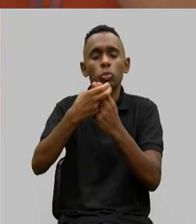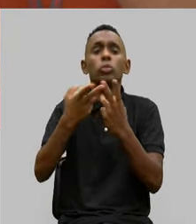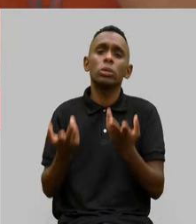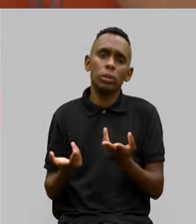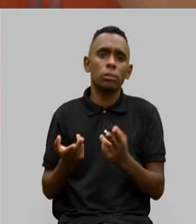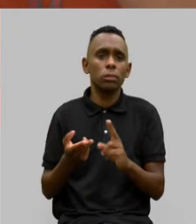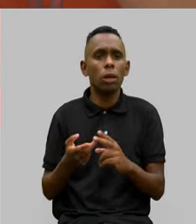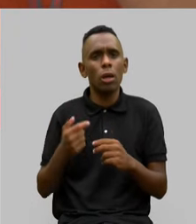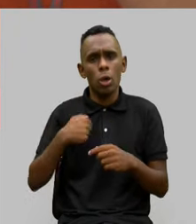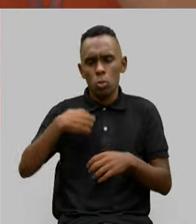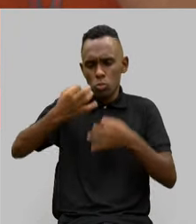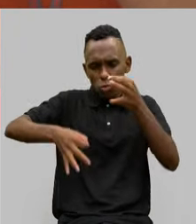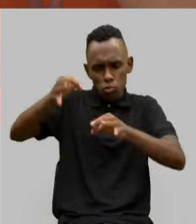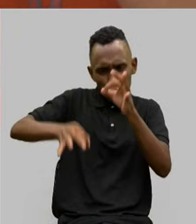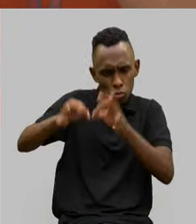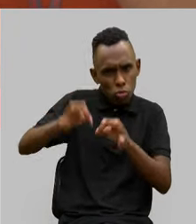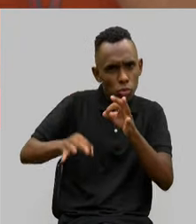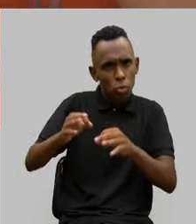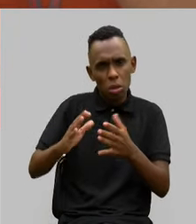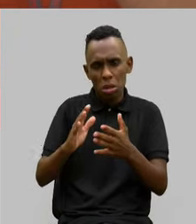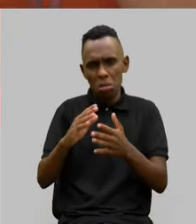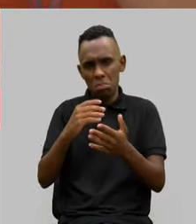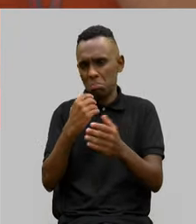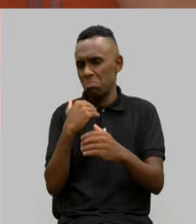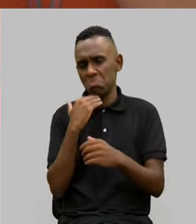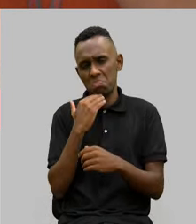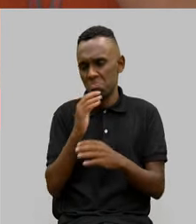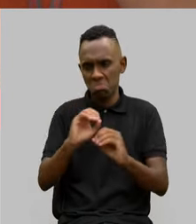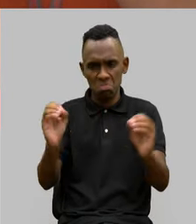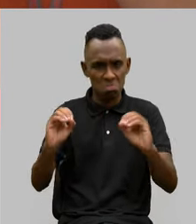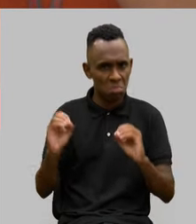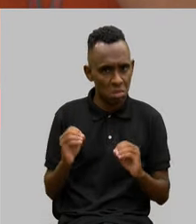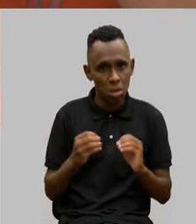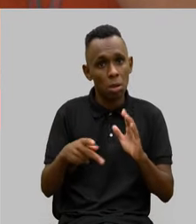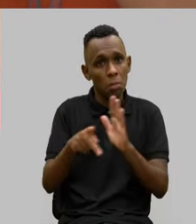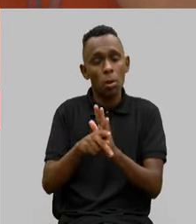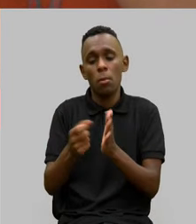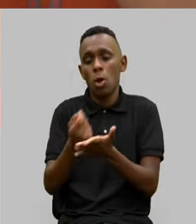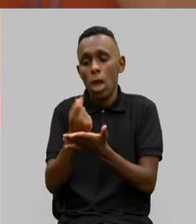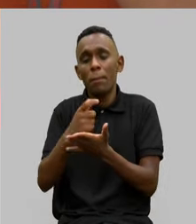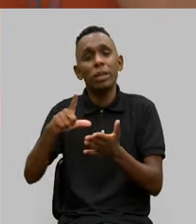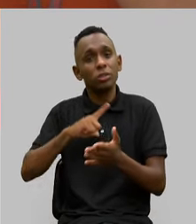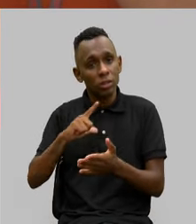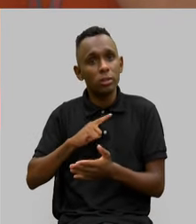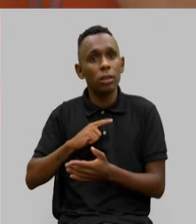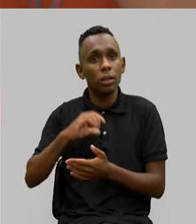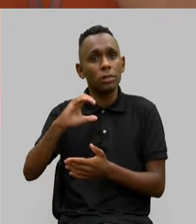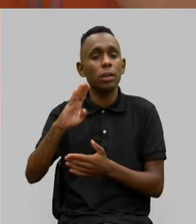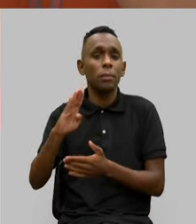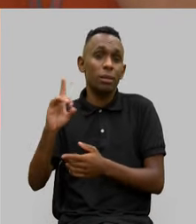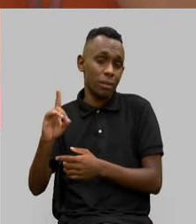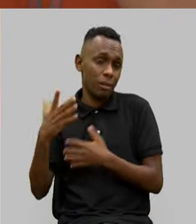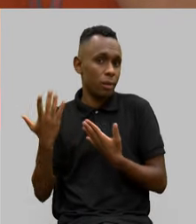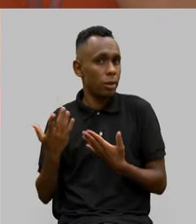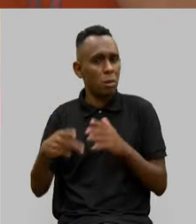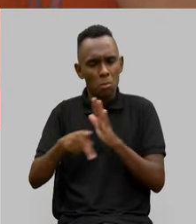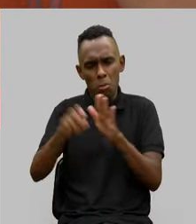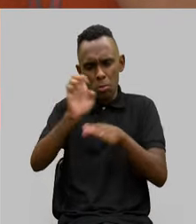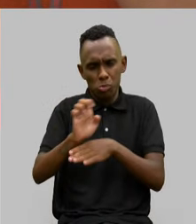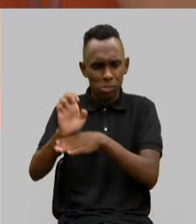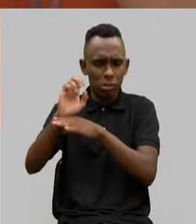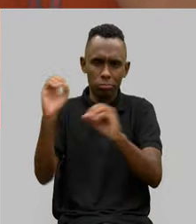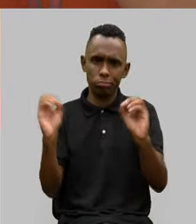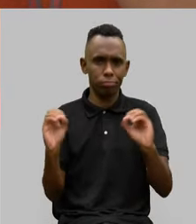ainda não julguei nenhum caso de pedido de remédios à base de cannab diid né cannab joides É pelo Estado